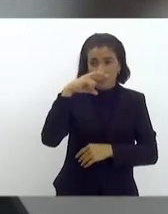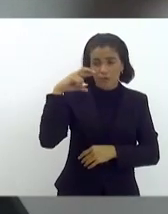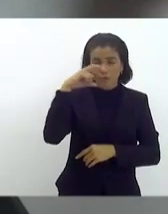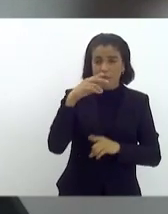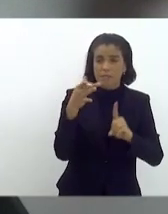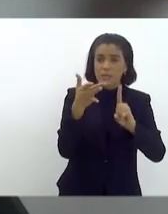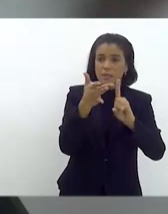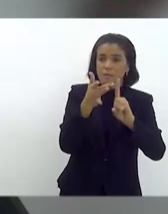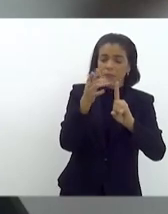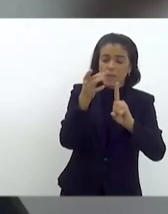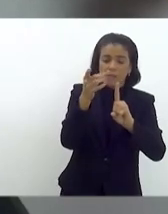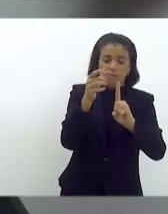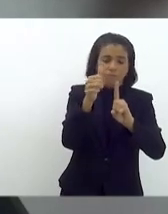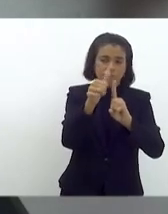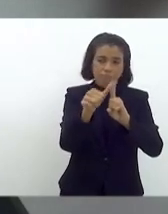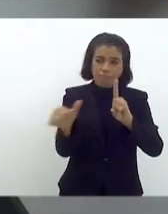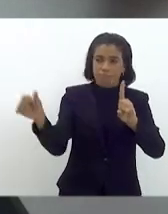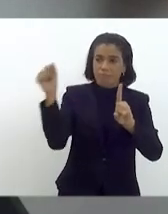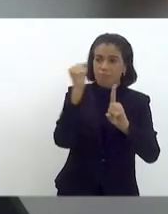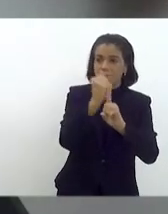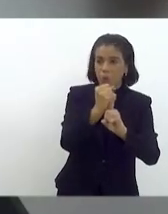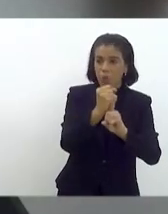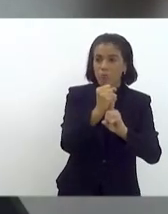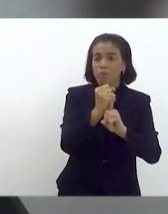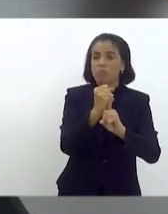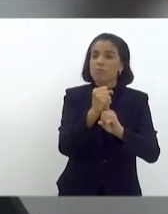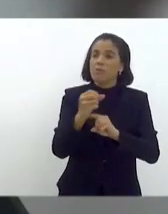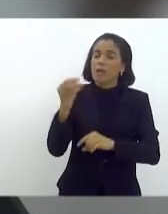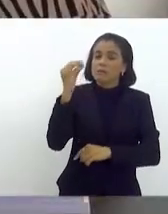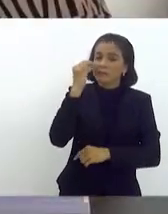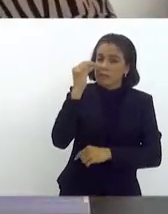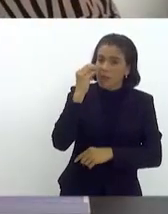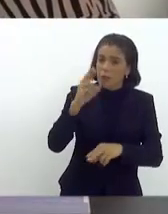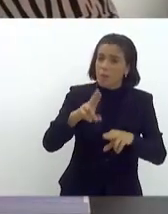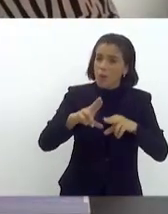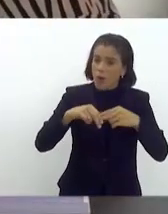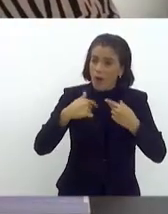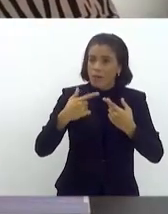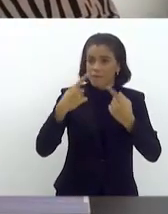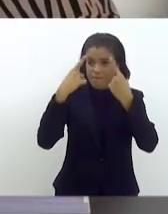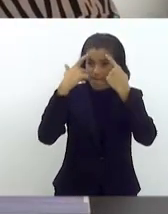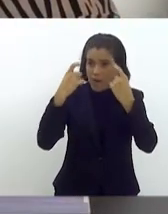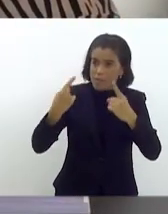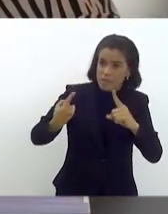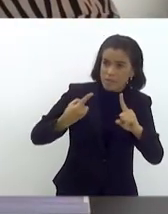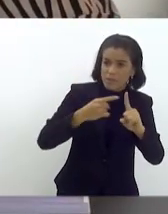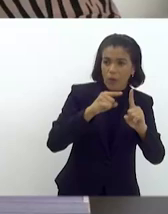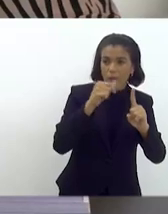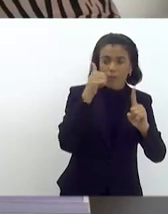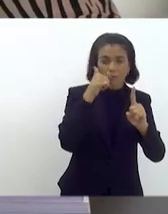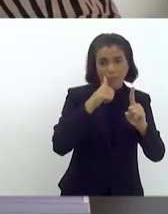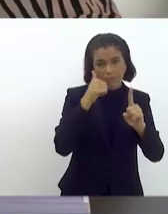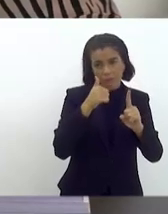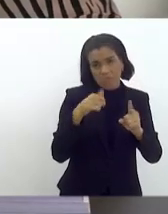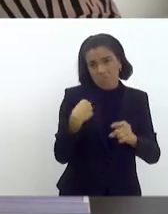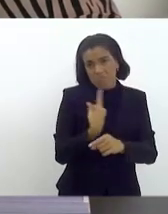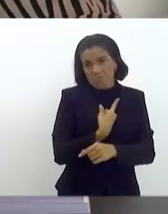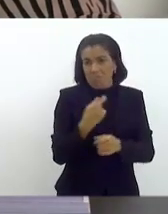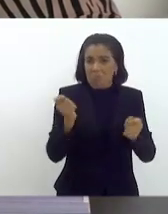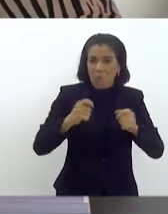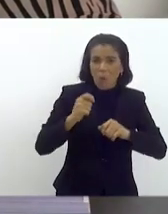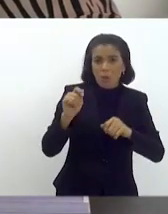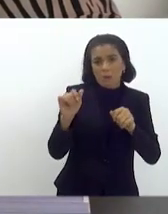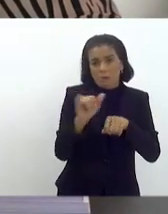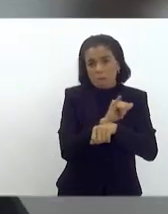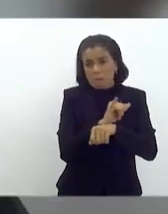feminicídio né de colocar que essa tentativa em razão da violência contra mulher Então acho que a gente pode estar trabalhando